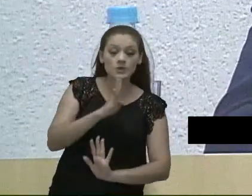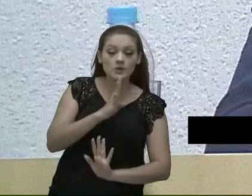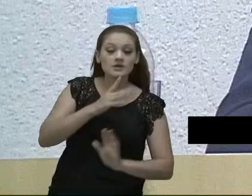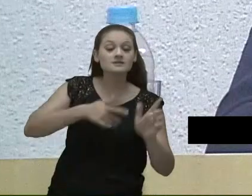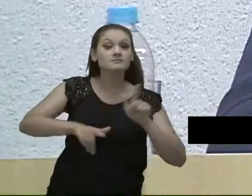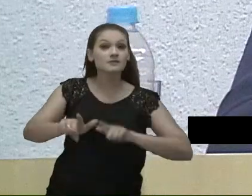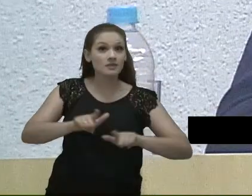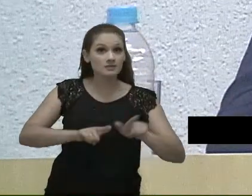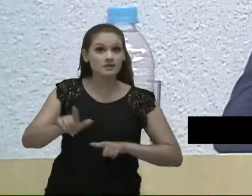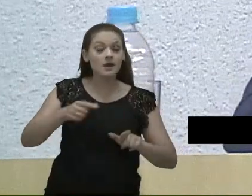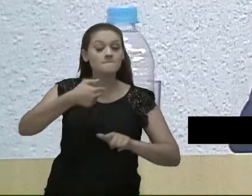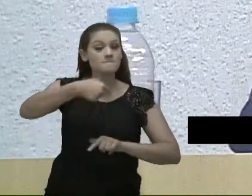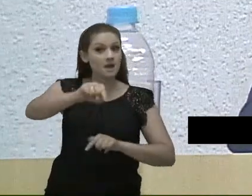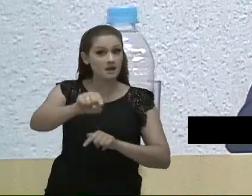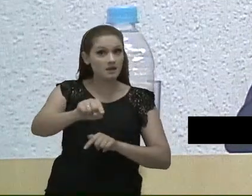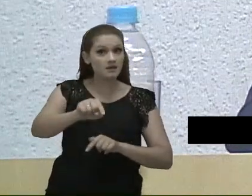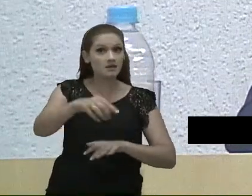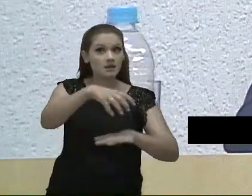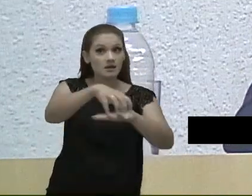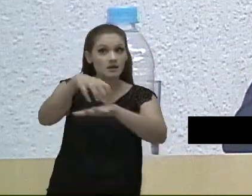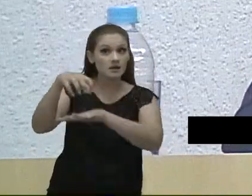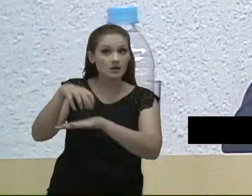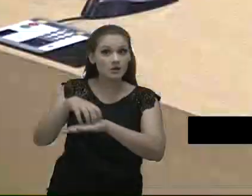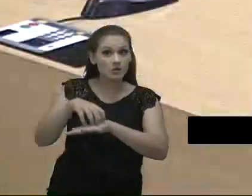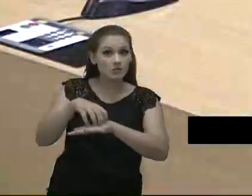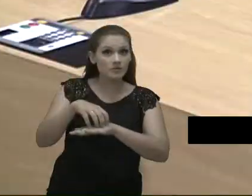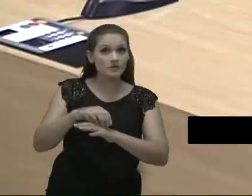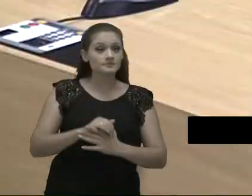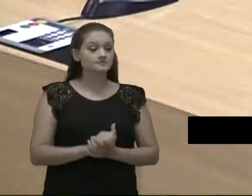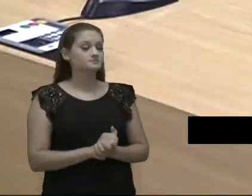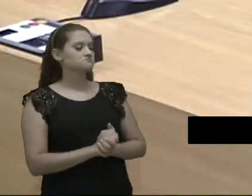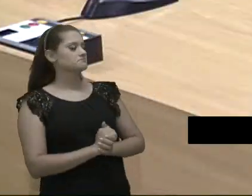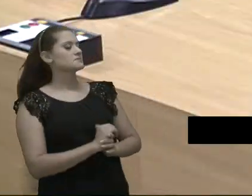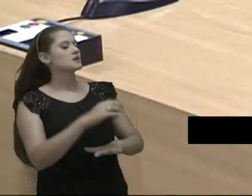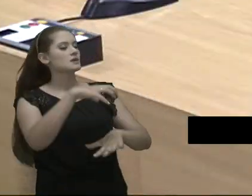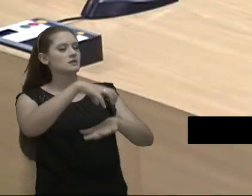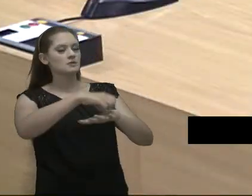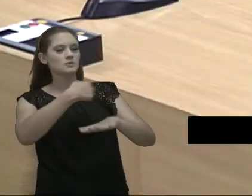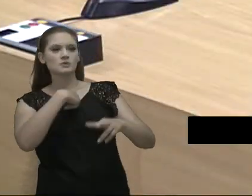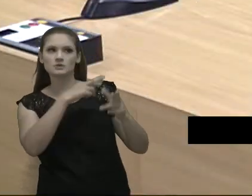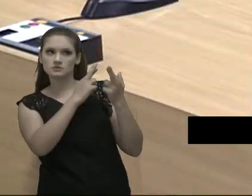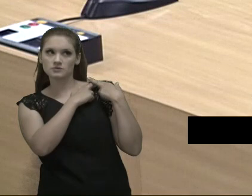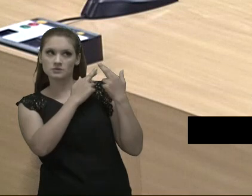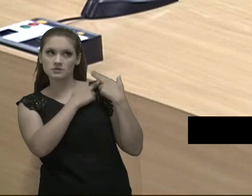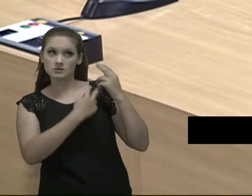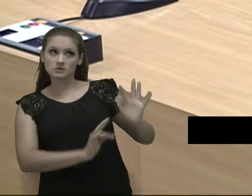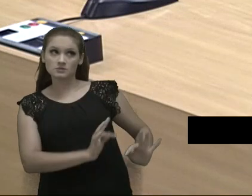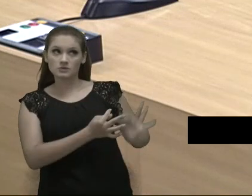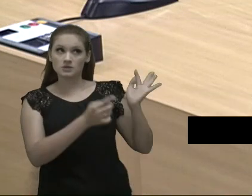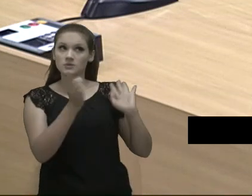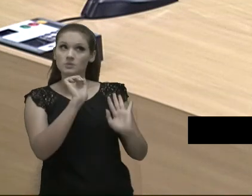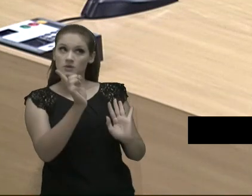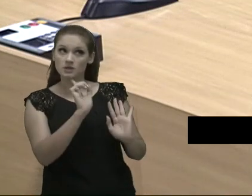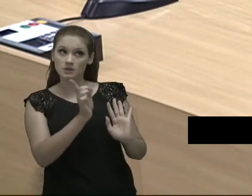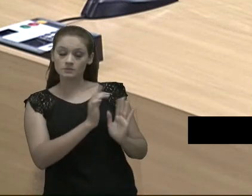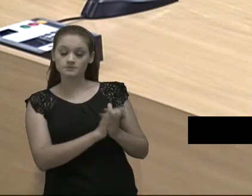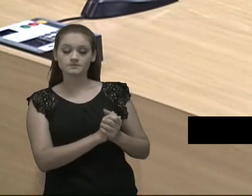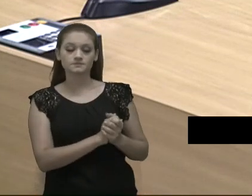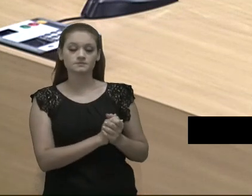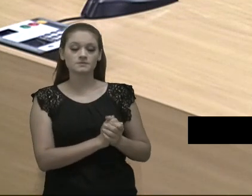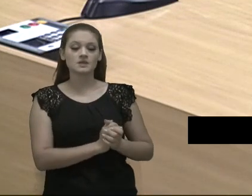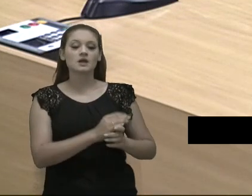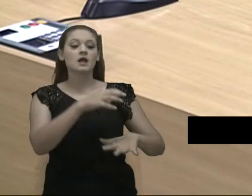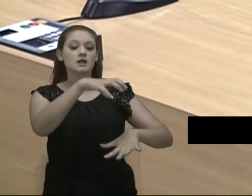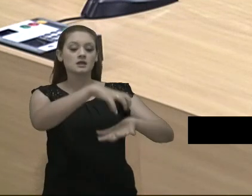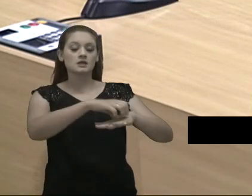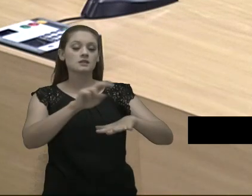trabalho, presta serviço na uma dessas duas UPAs? Na UPA que eu sou responsável técnico, não. E na UPA